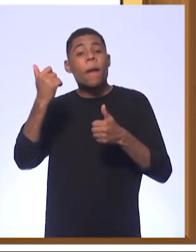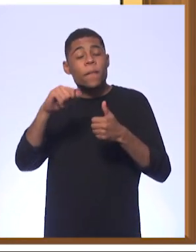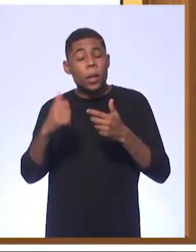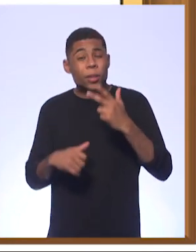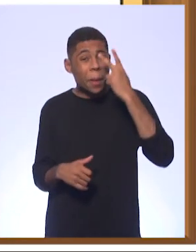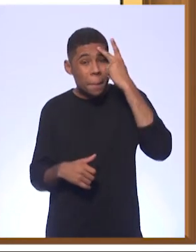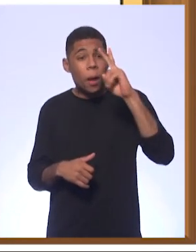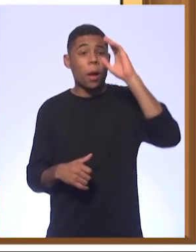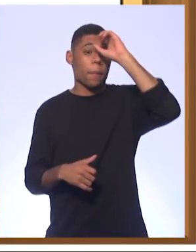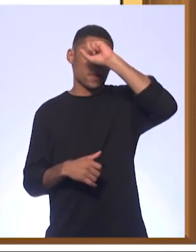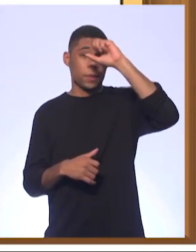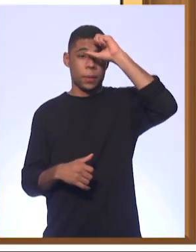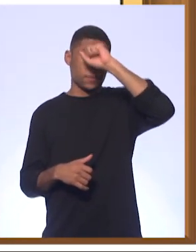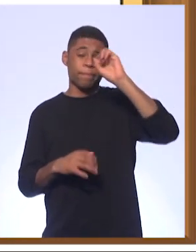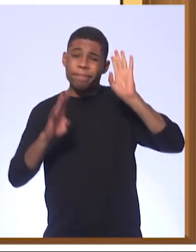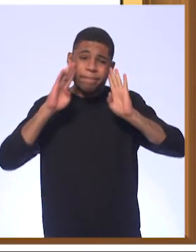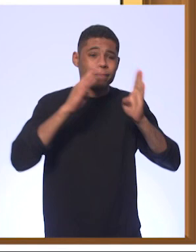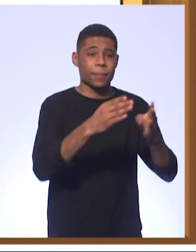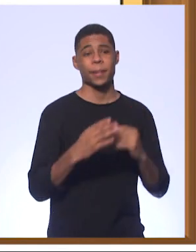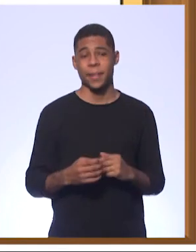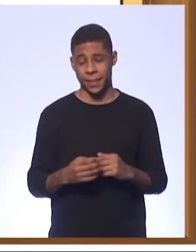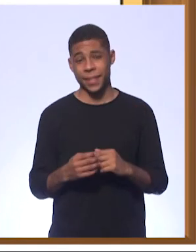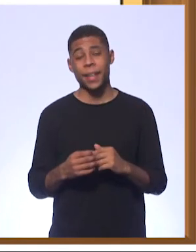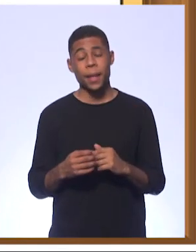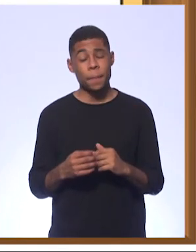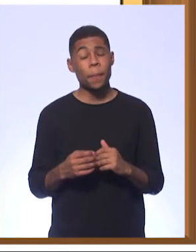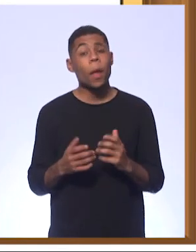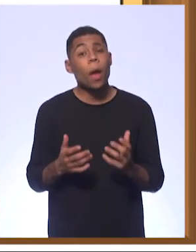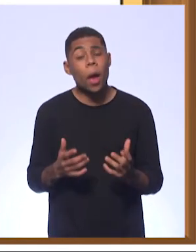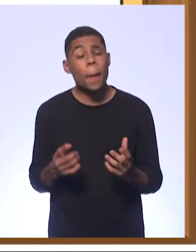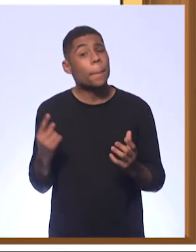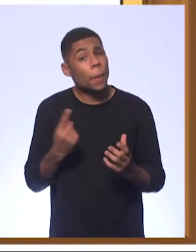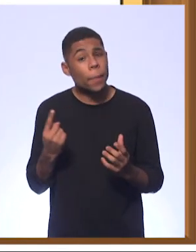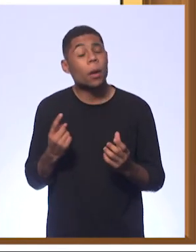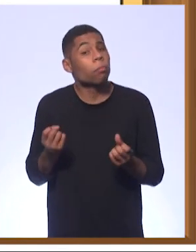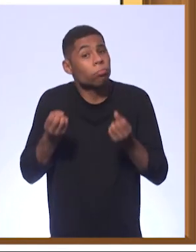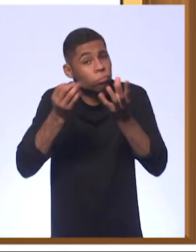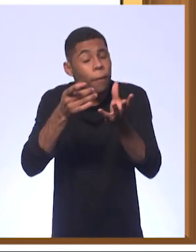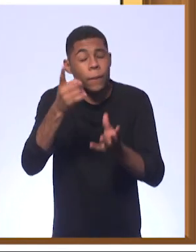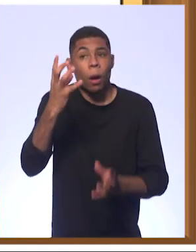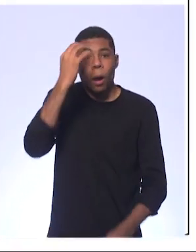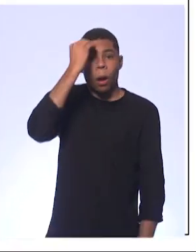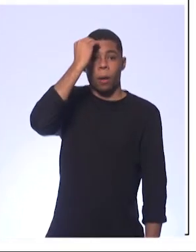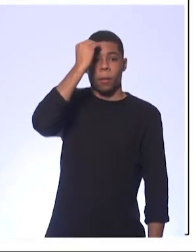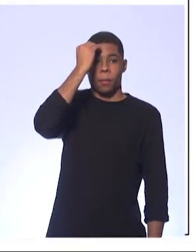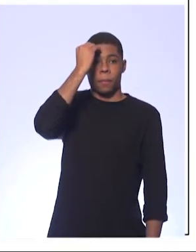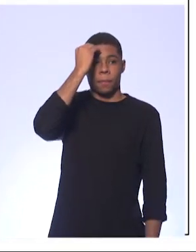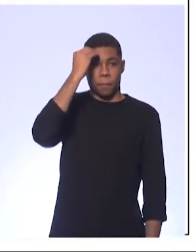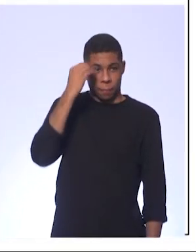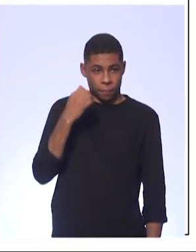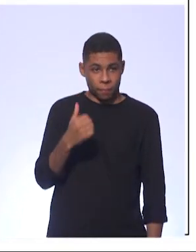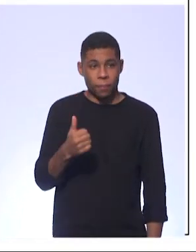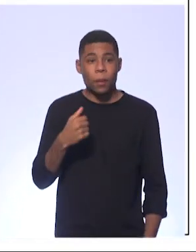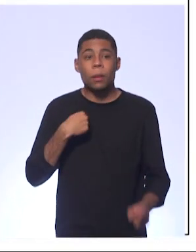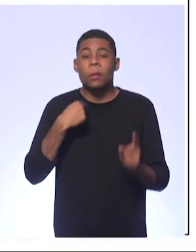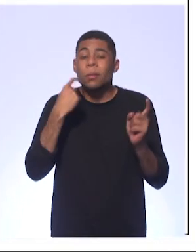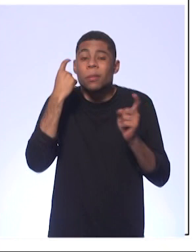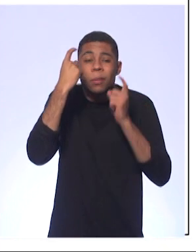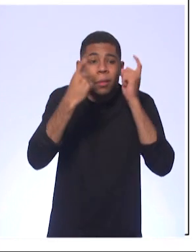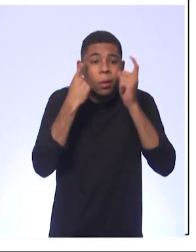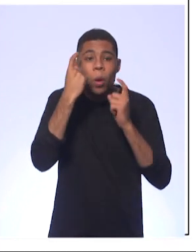para a aprendizagem. Eu queria que essa fosse a primeira ideia que vocês guardassem. Eu estou muito